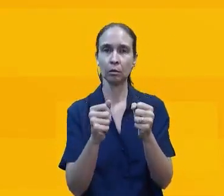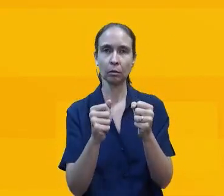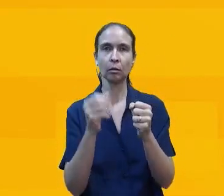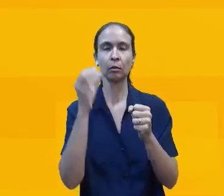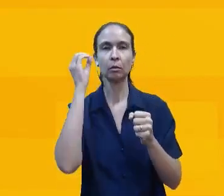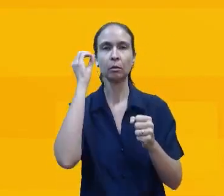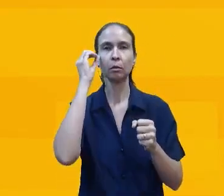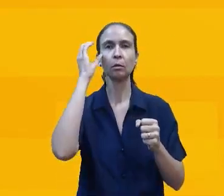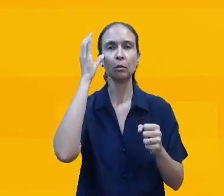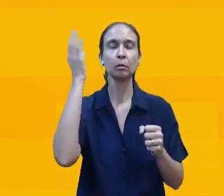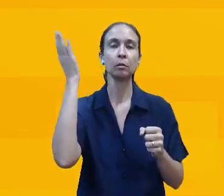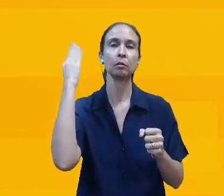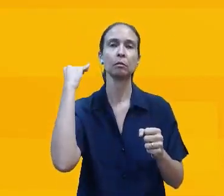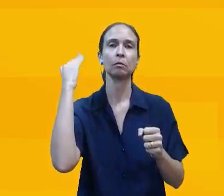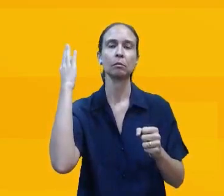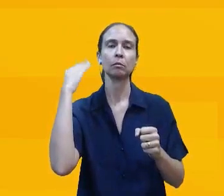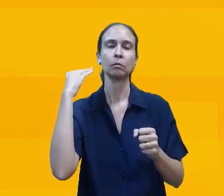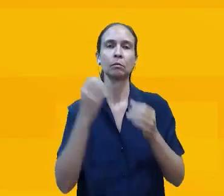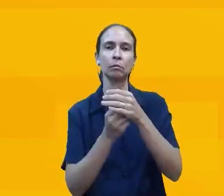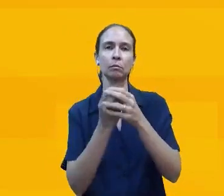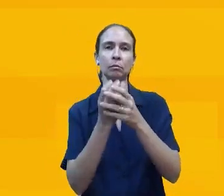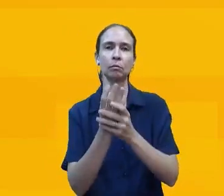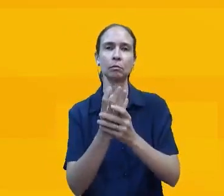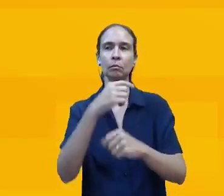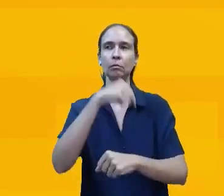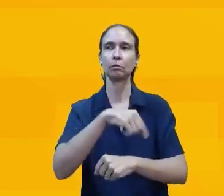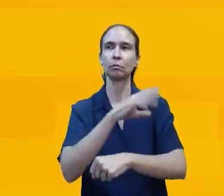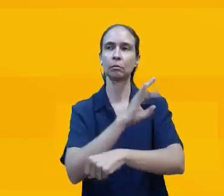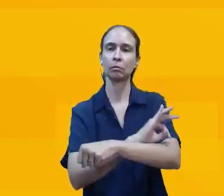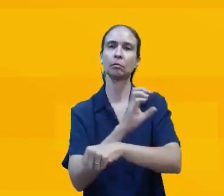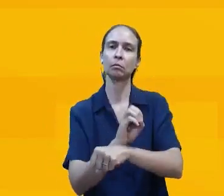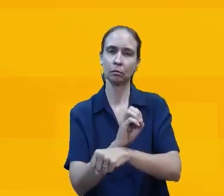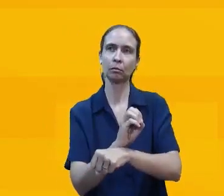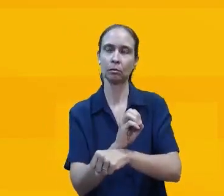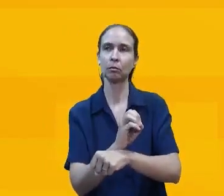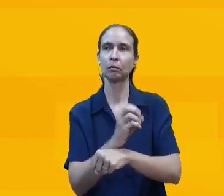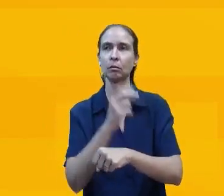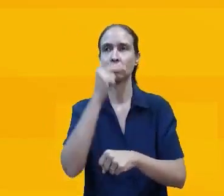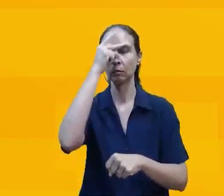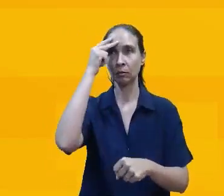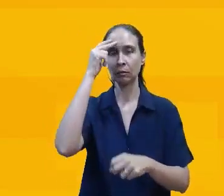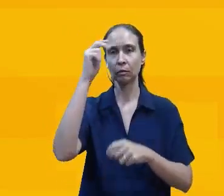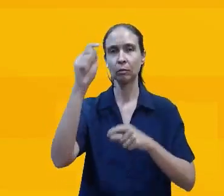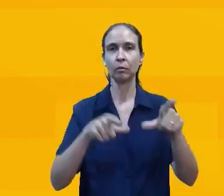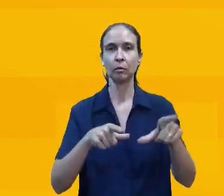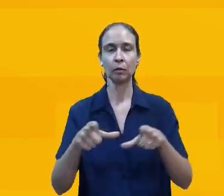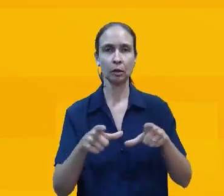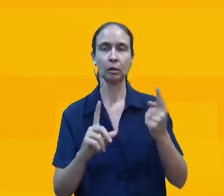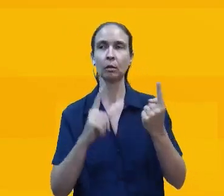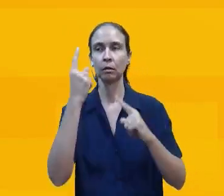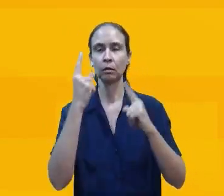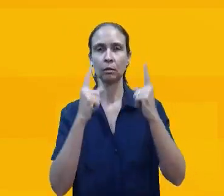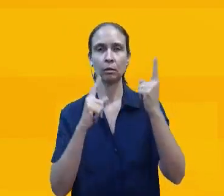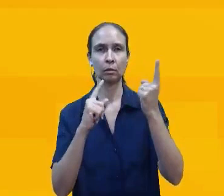aí no Tocantins. Tá? O produtor tocantinense realmente é muito bom.